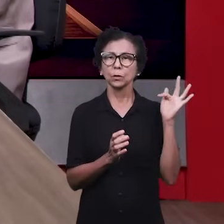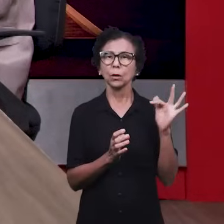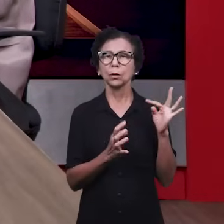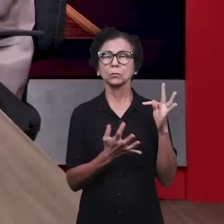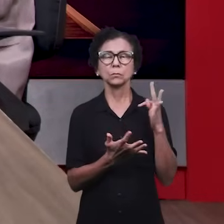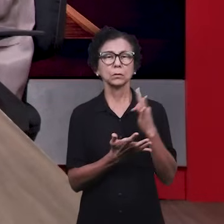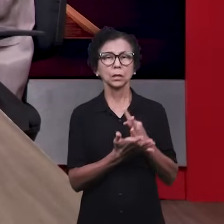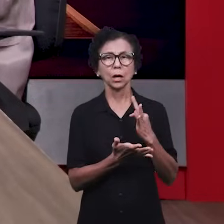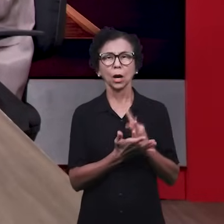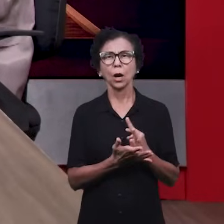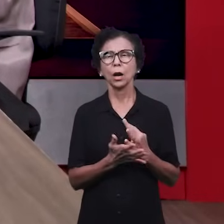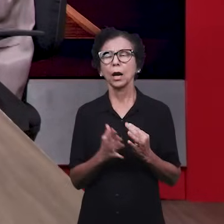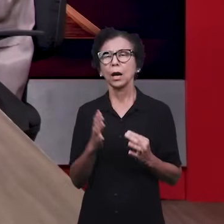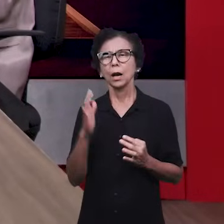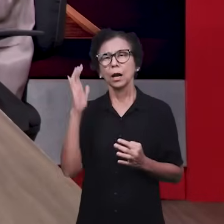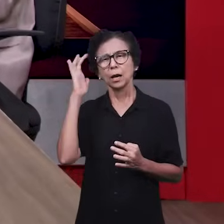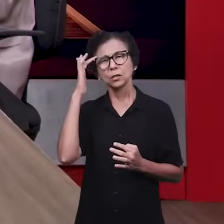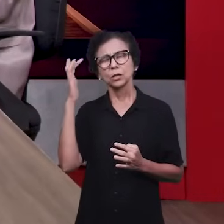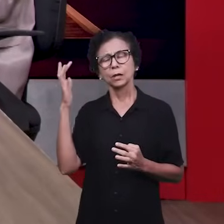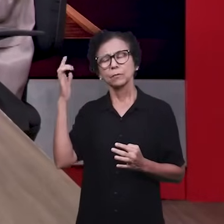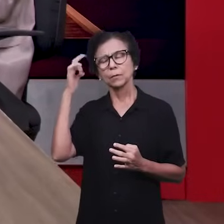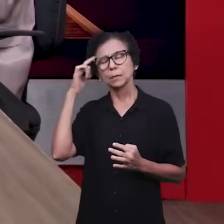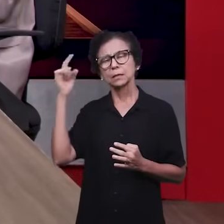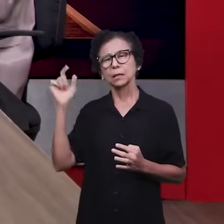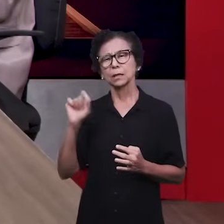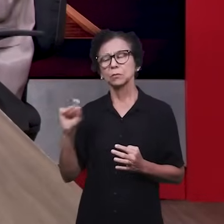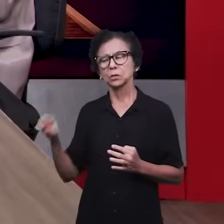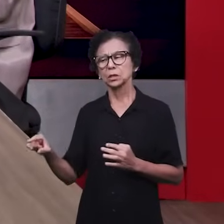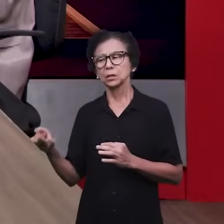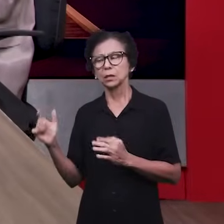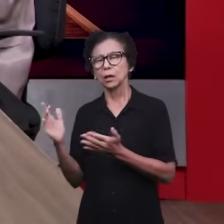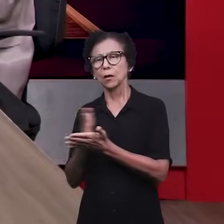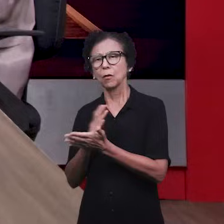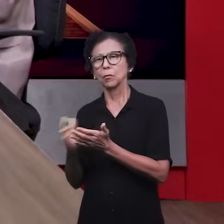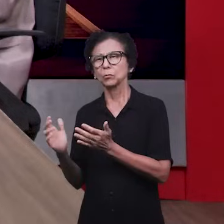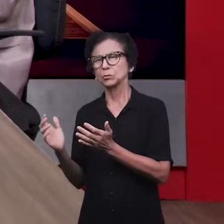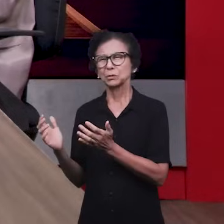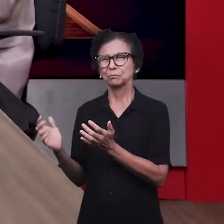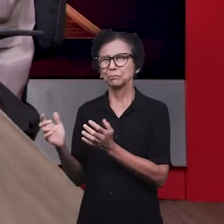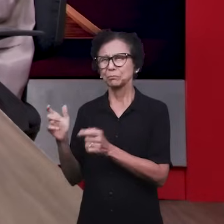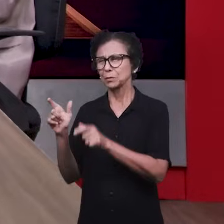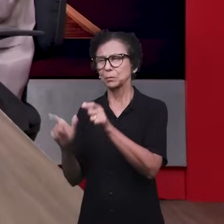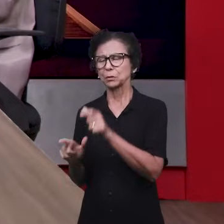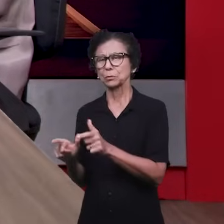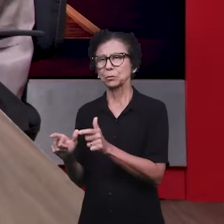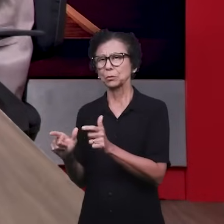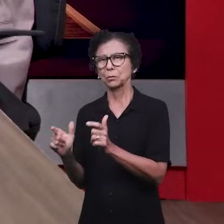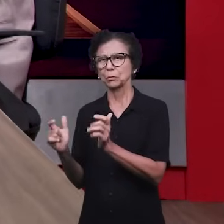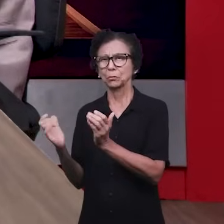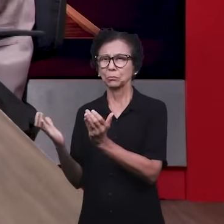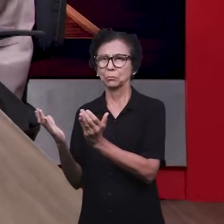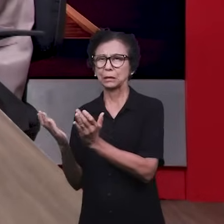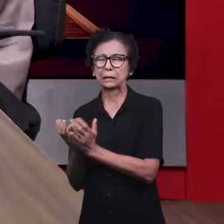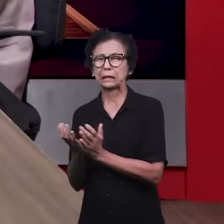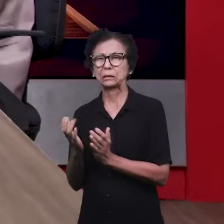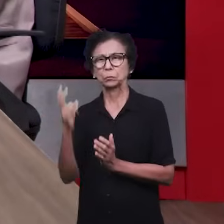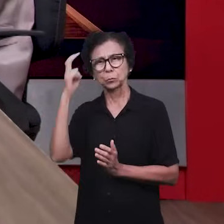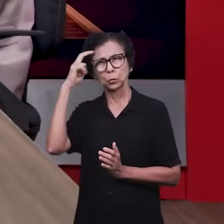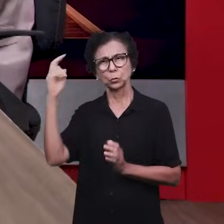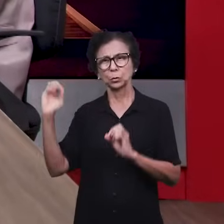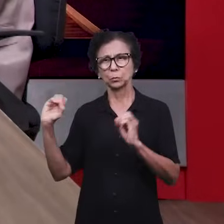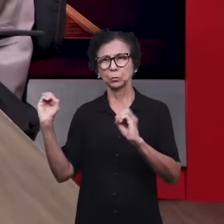a classe alta, também o evangelho. Isso é importante, muito bom. Mas nessa